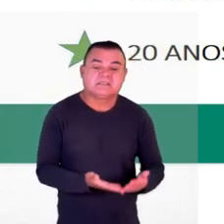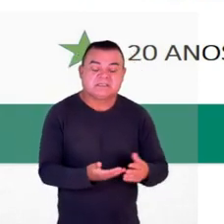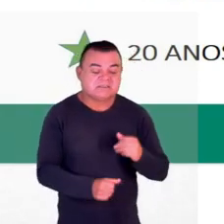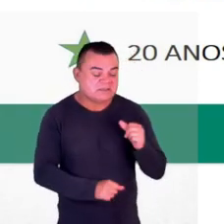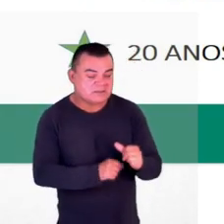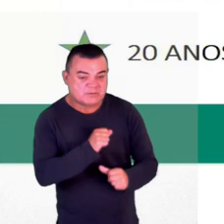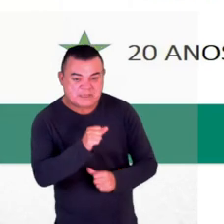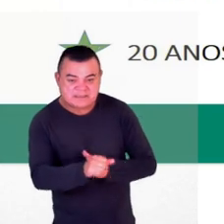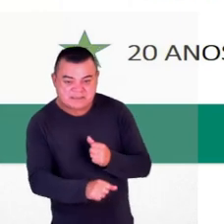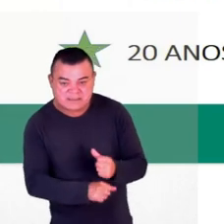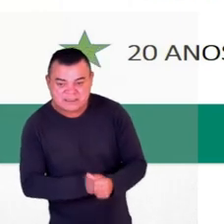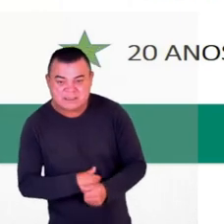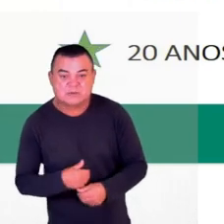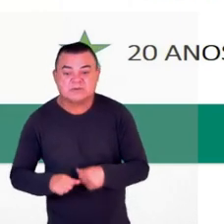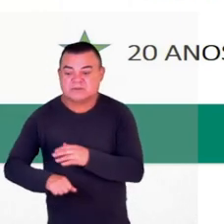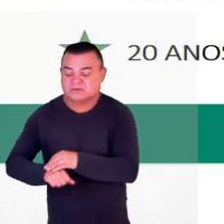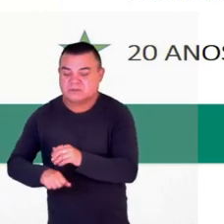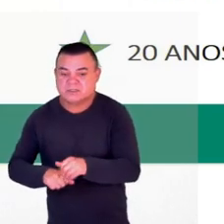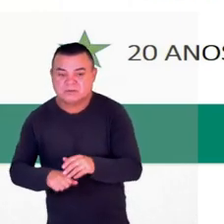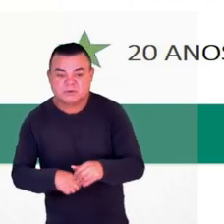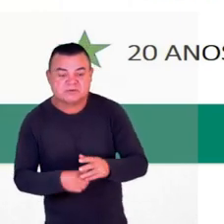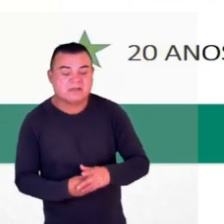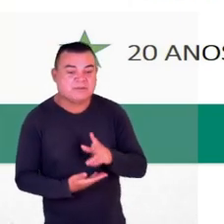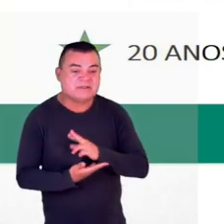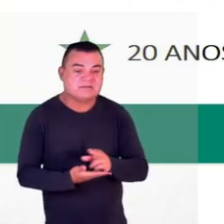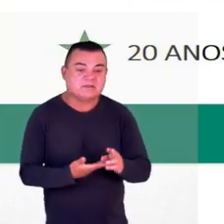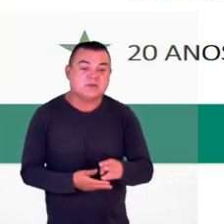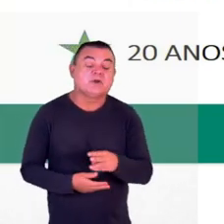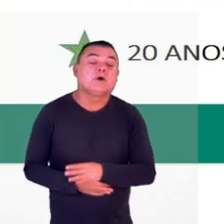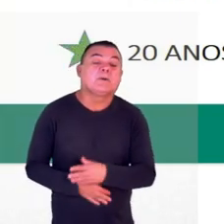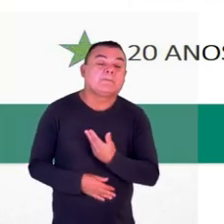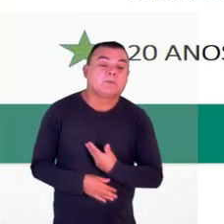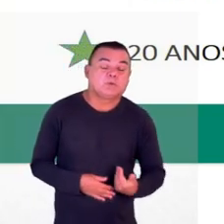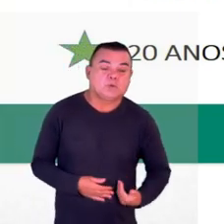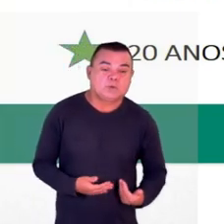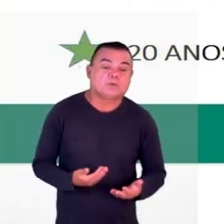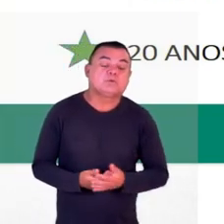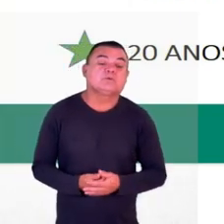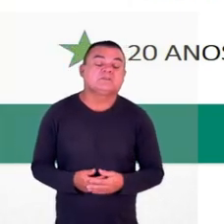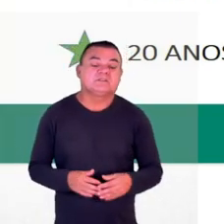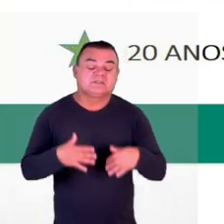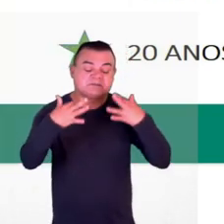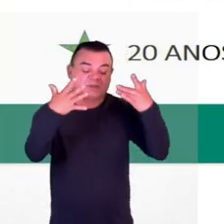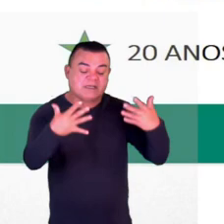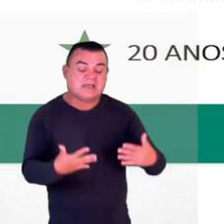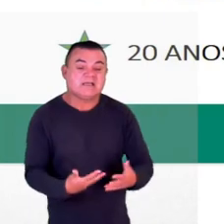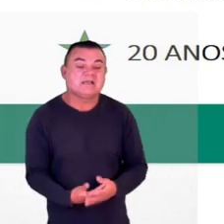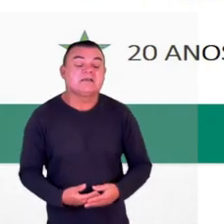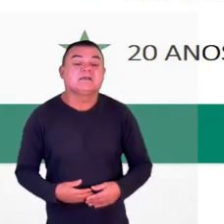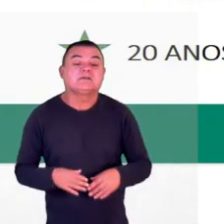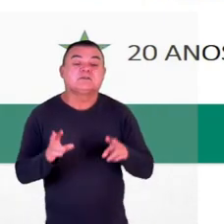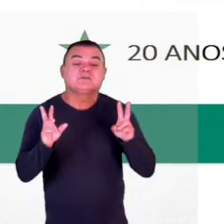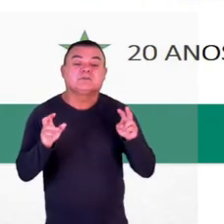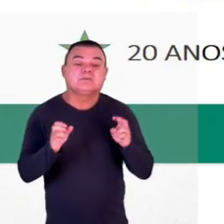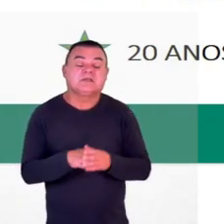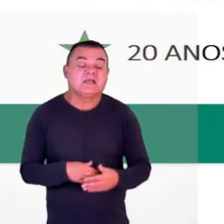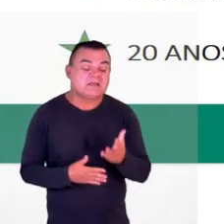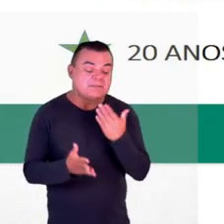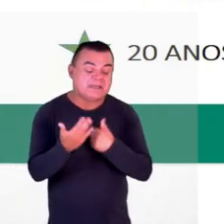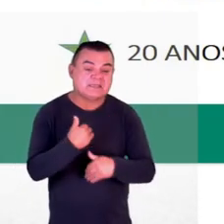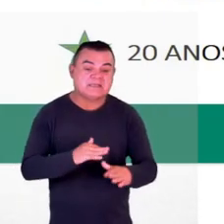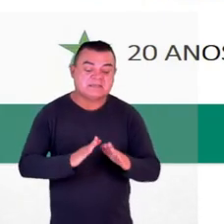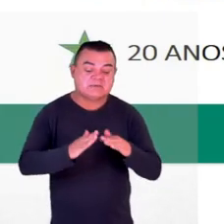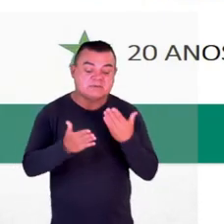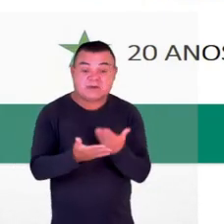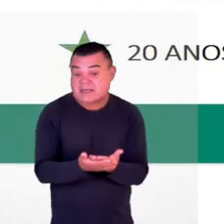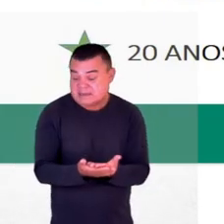representantes da sociedade civil que tem buscado trabalhar a perspectiva de regionalização da alimentação escolar né como é que a gente faz para que nas